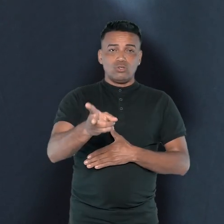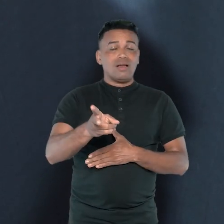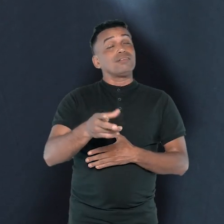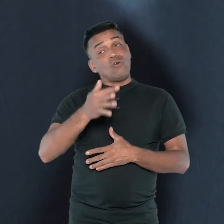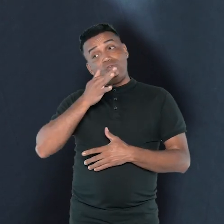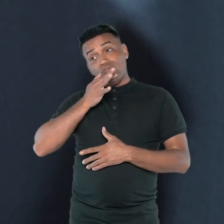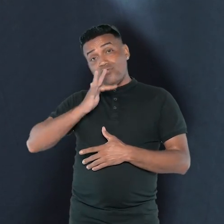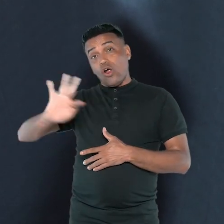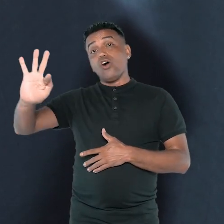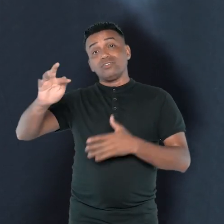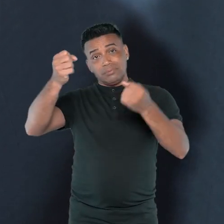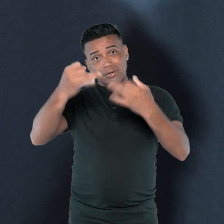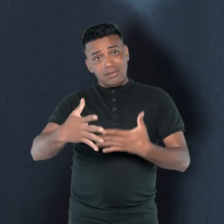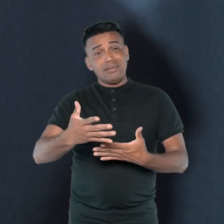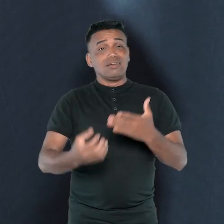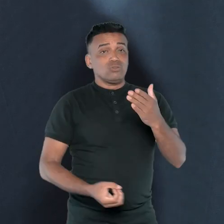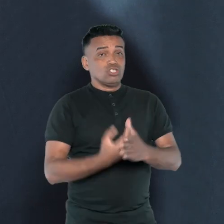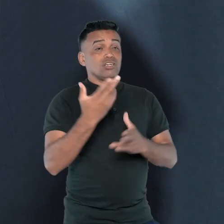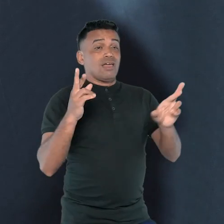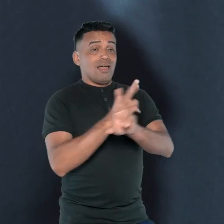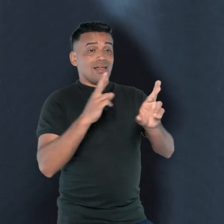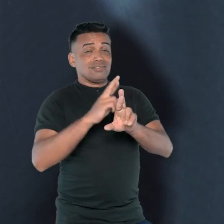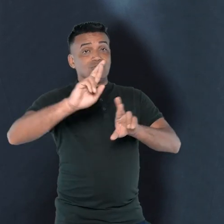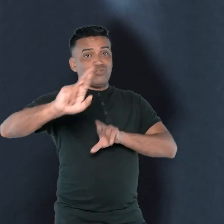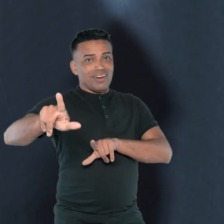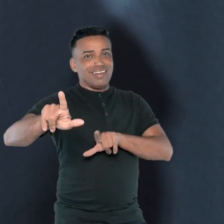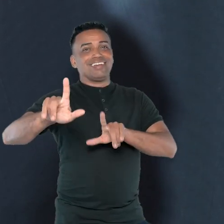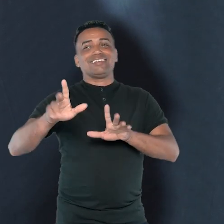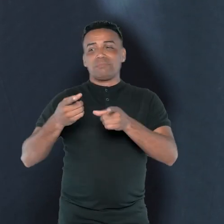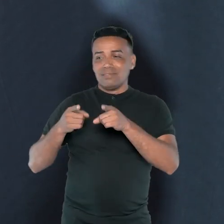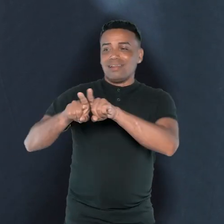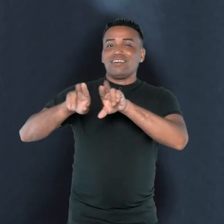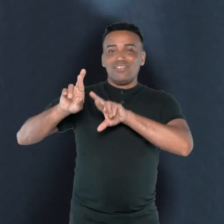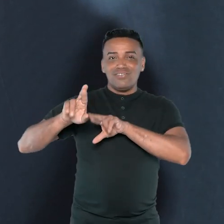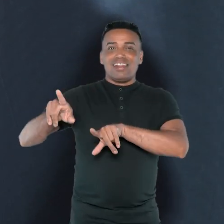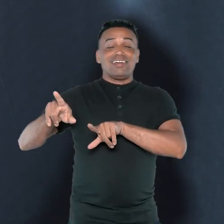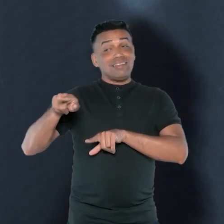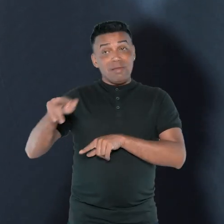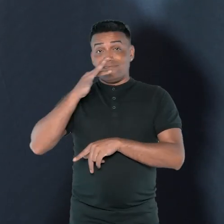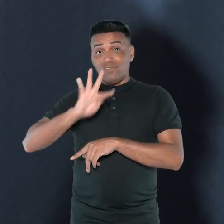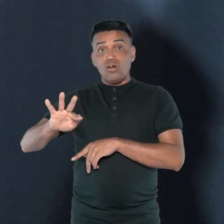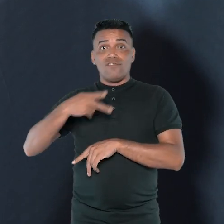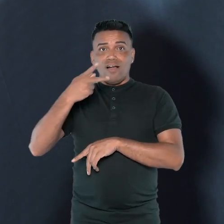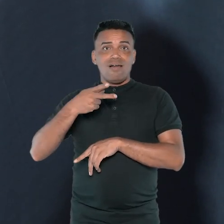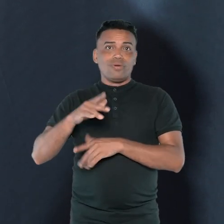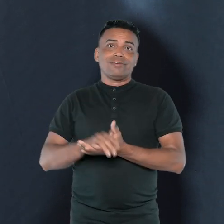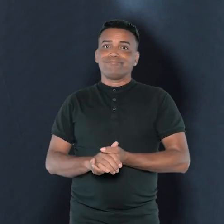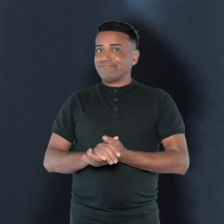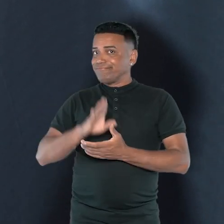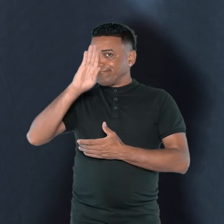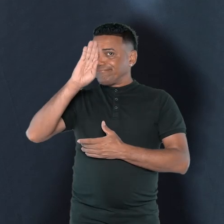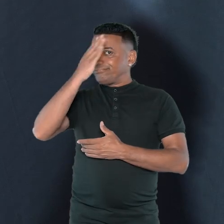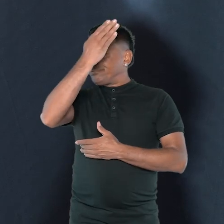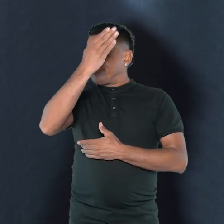futuramente haveriam outras formas de relacionalidade, de fazer parceria. E ele fala também de infidelidade, porque